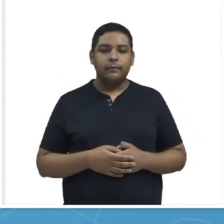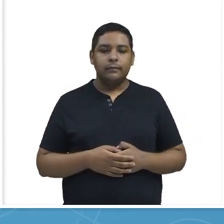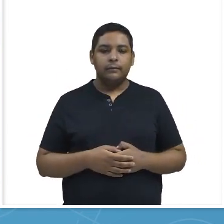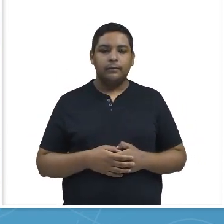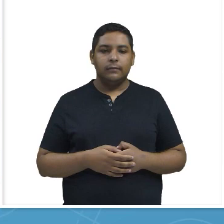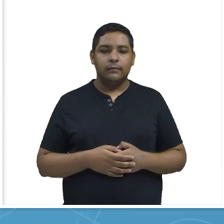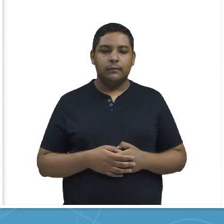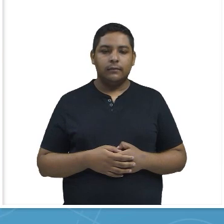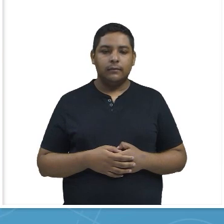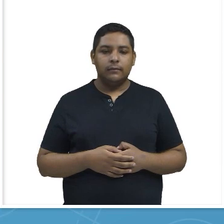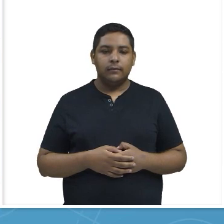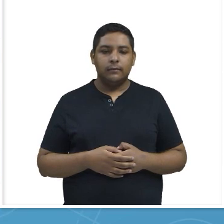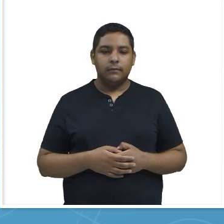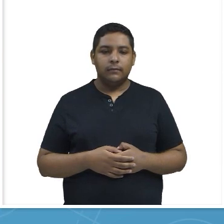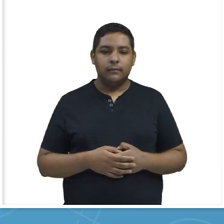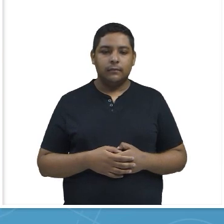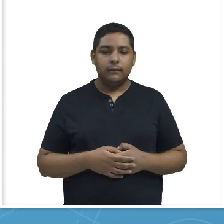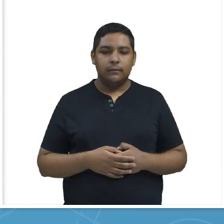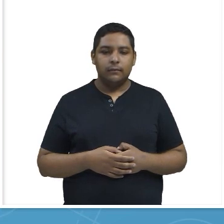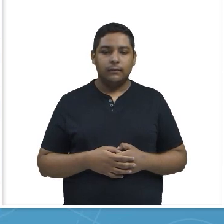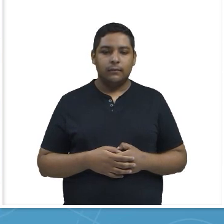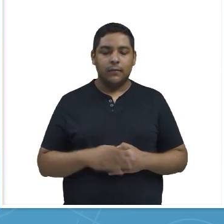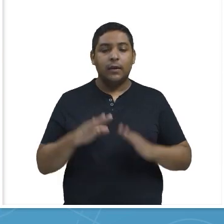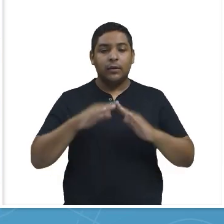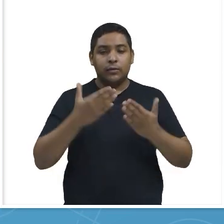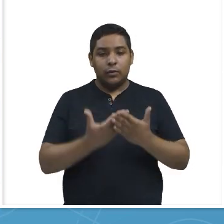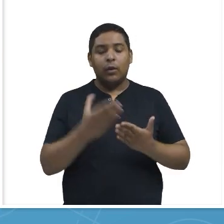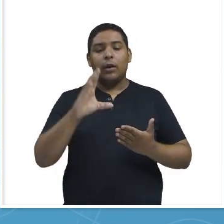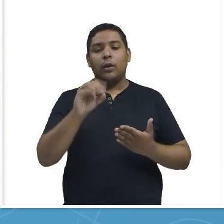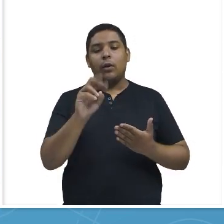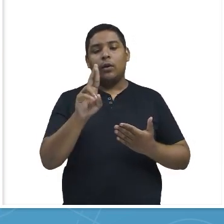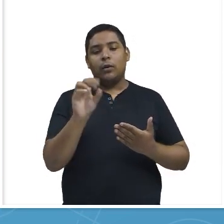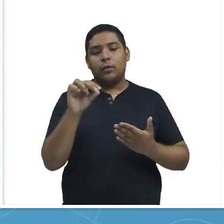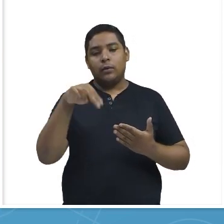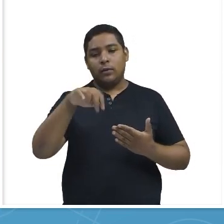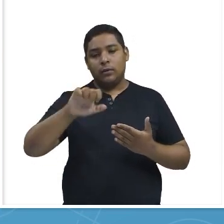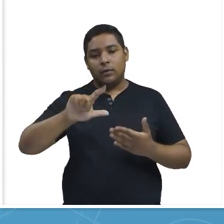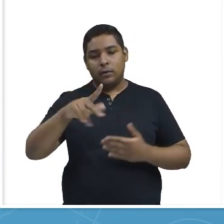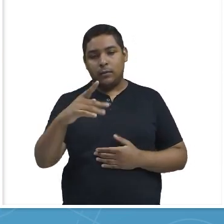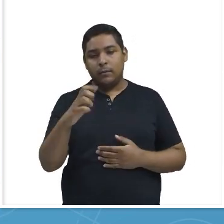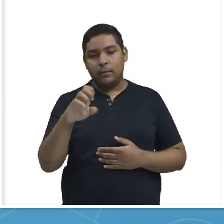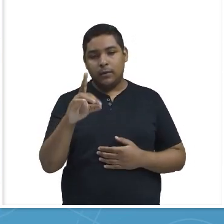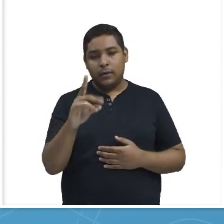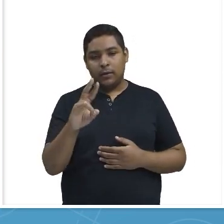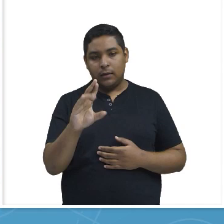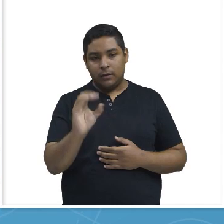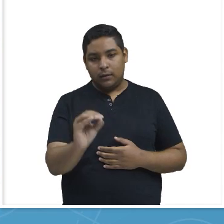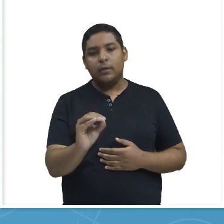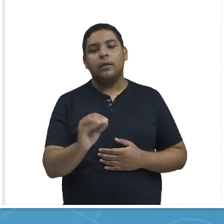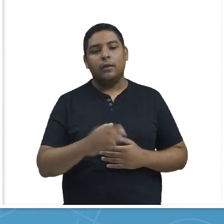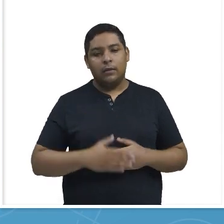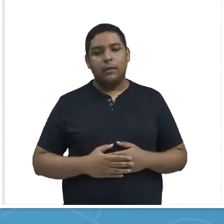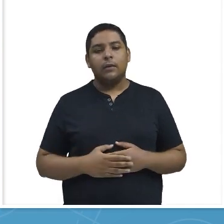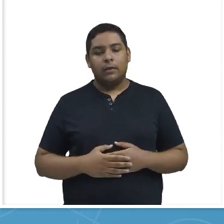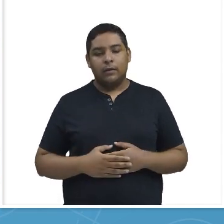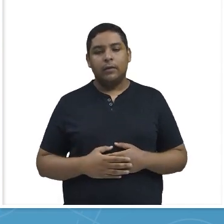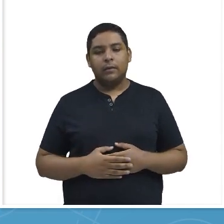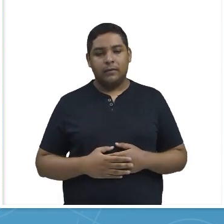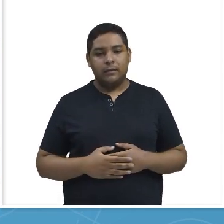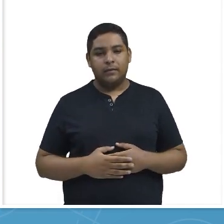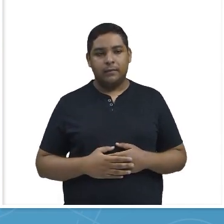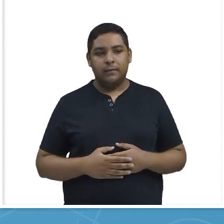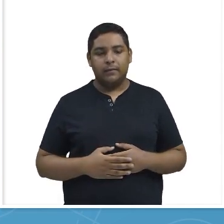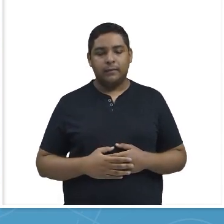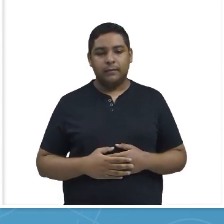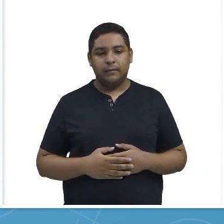conosco também? Coronel Pedro Câmara, olha só. Temos também alunos desta escola. Thank you